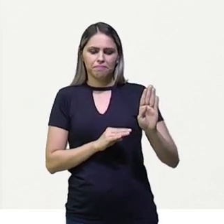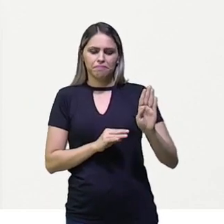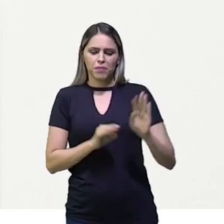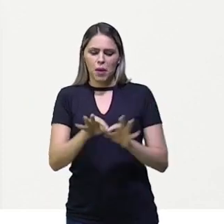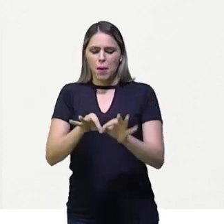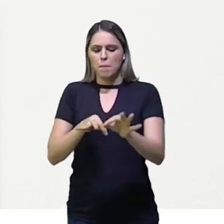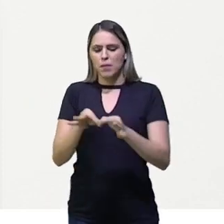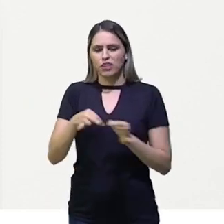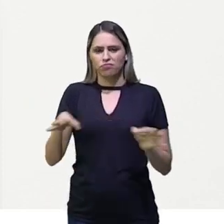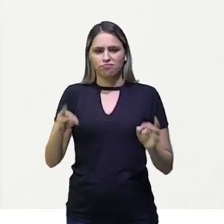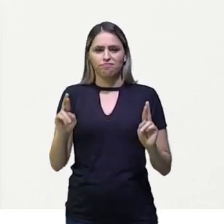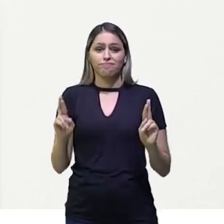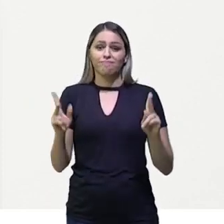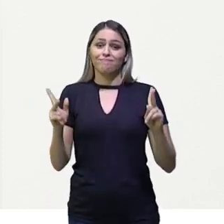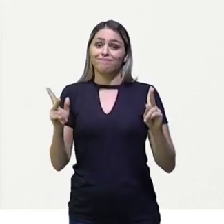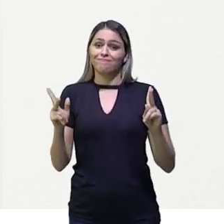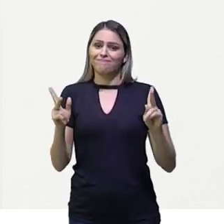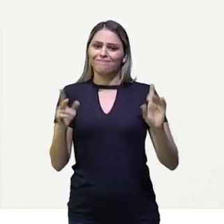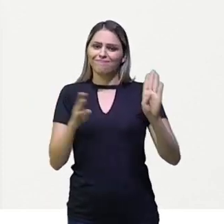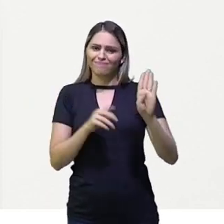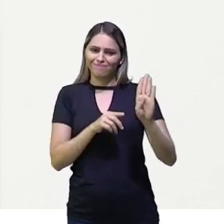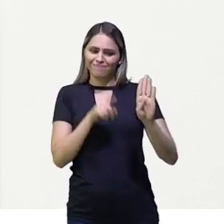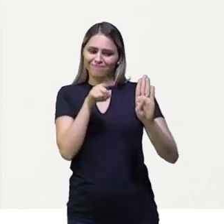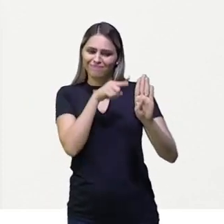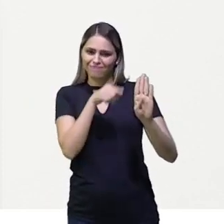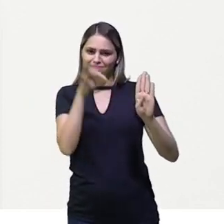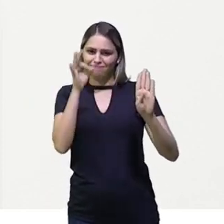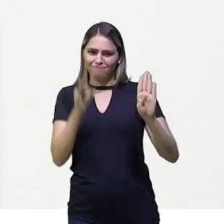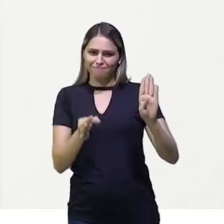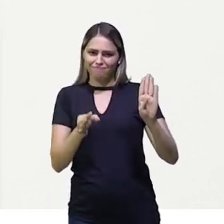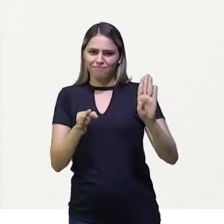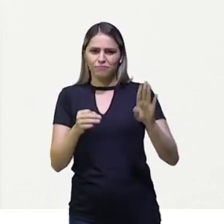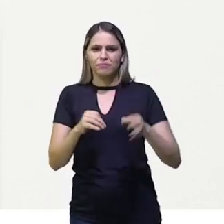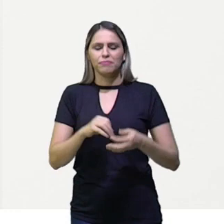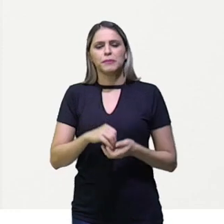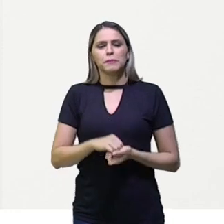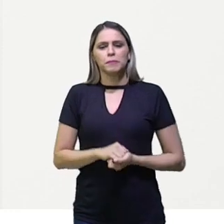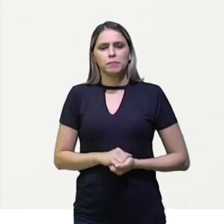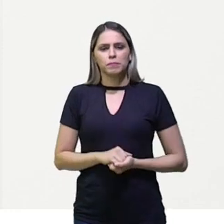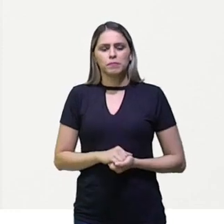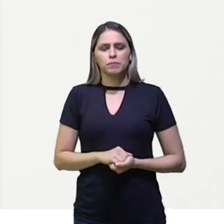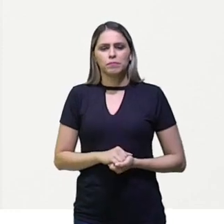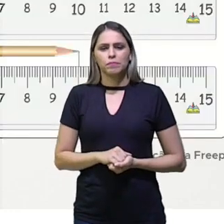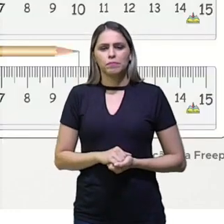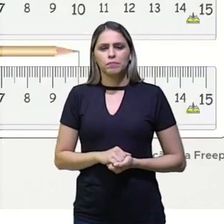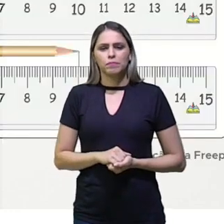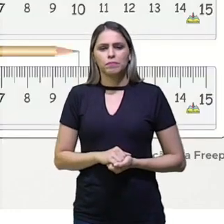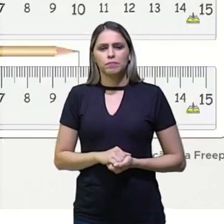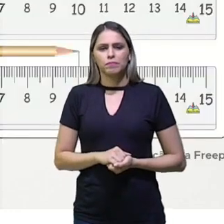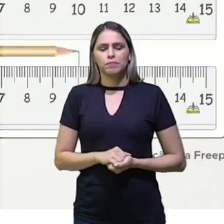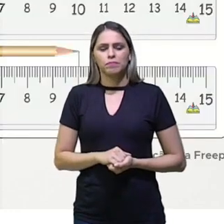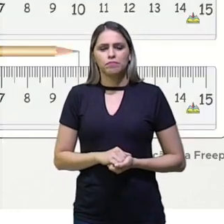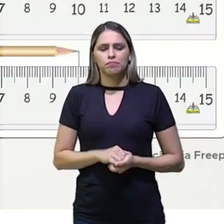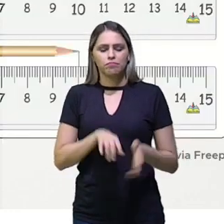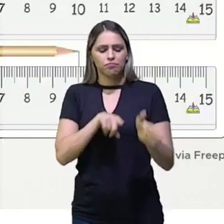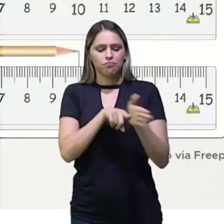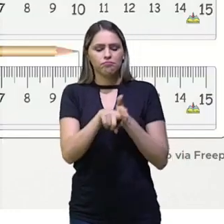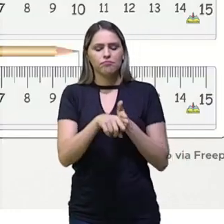Letra B, não convencional. Muito bem, vamos.